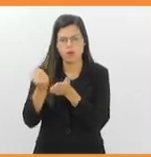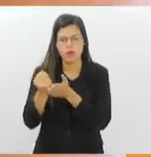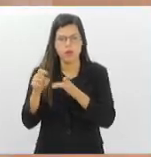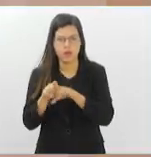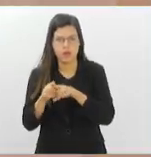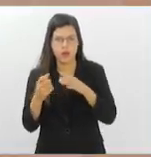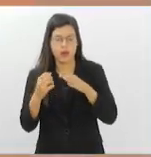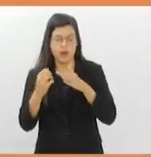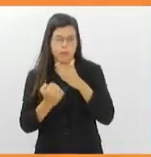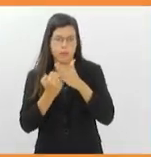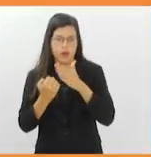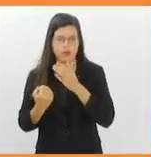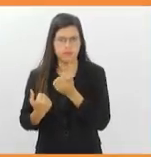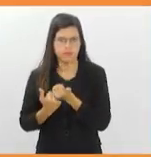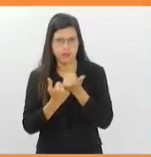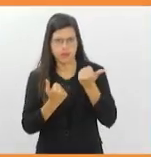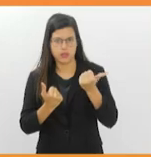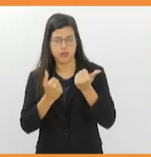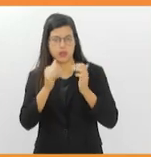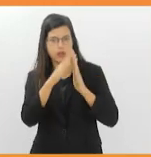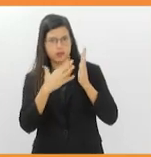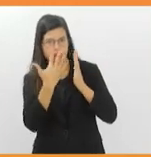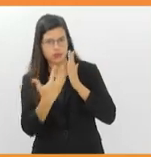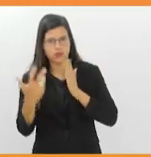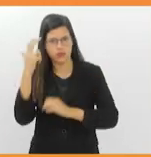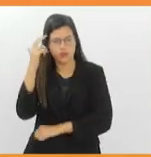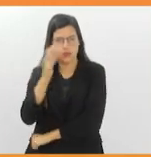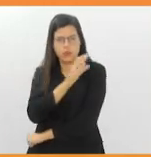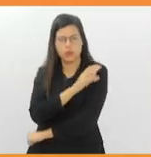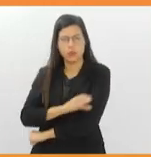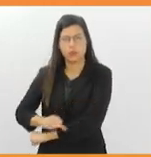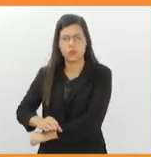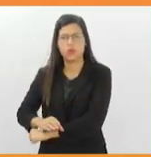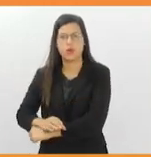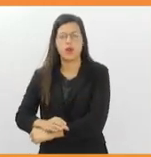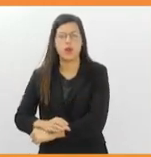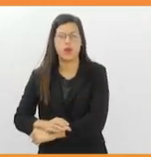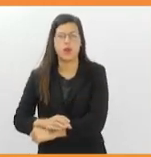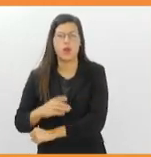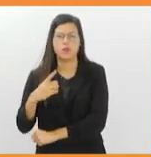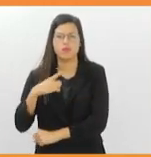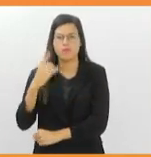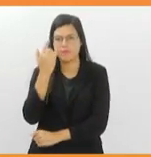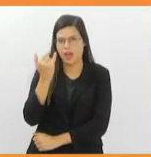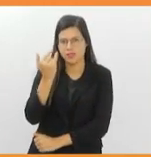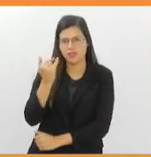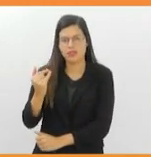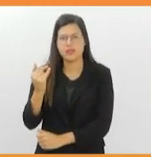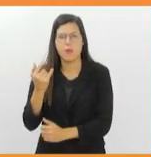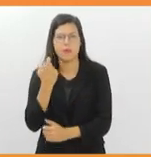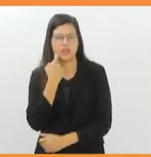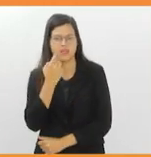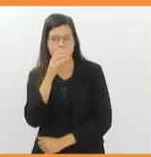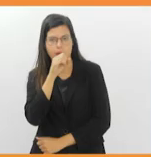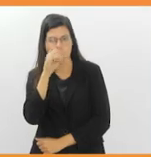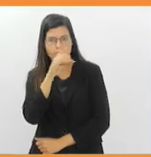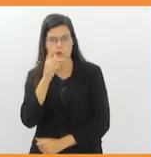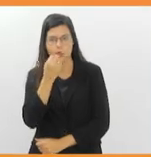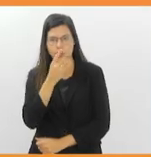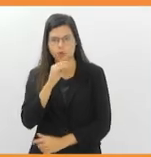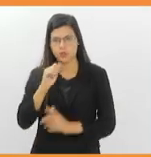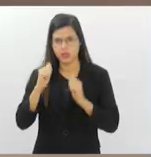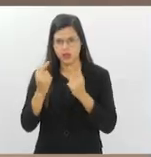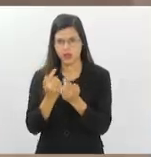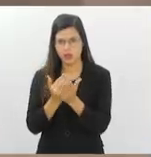parceiras na agenda cultural uma série de atrações para o fim de semana o bom dia alérgico